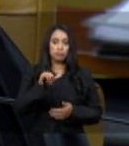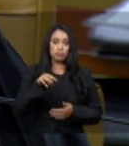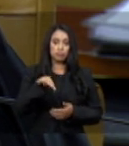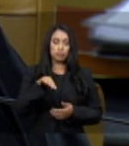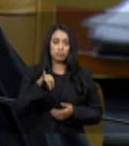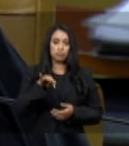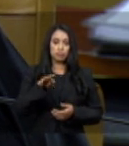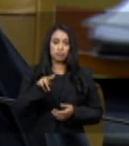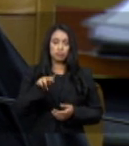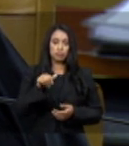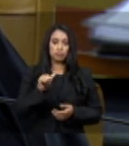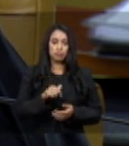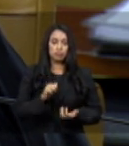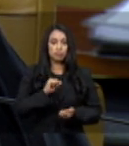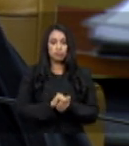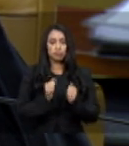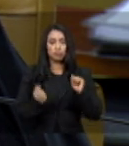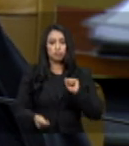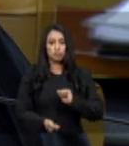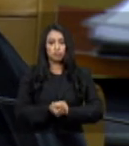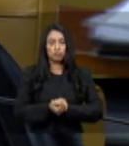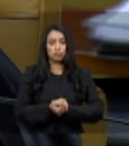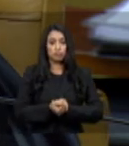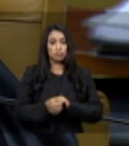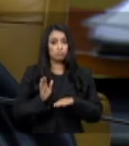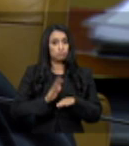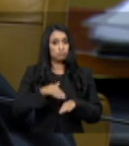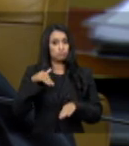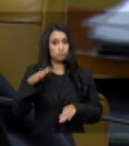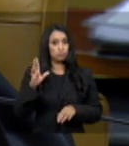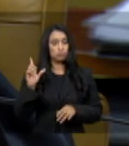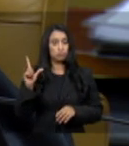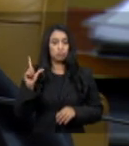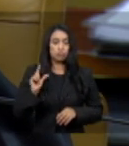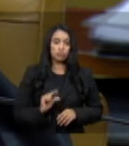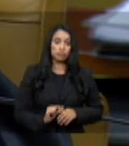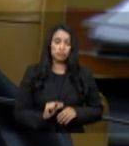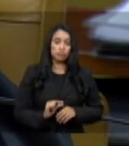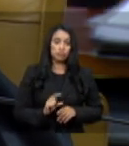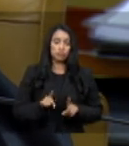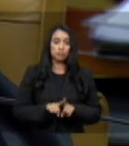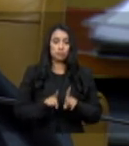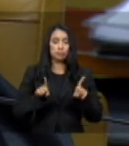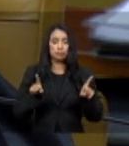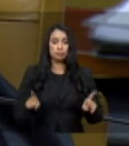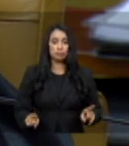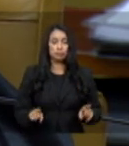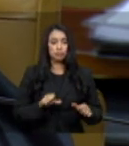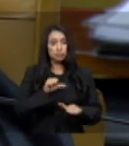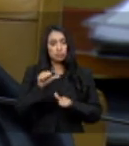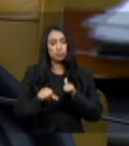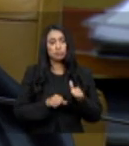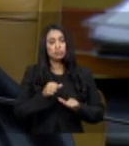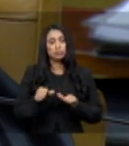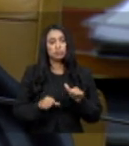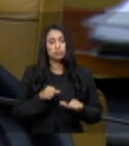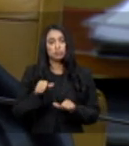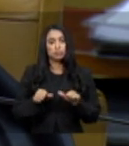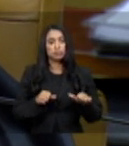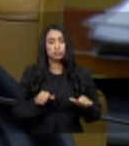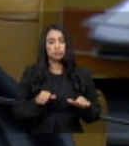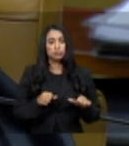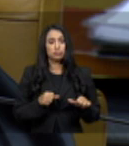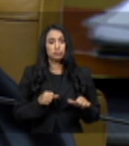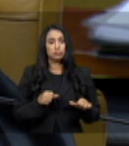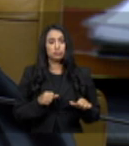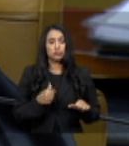nós podemos fazer adaptação para mais ou para menos inclusive para eventual revogação nesse